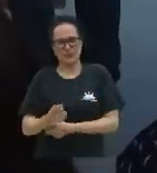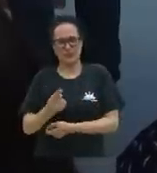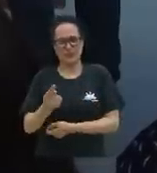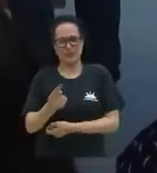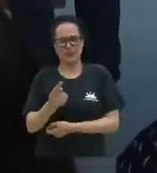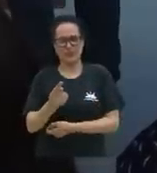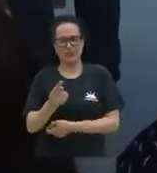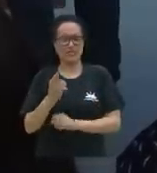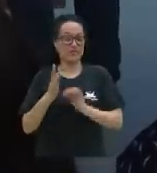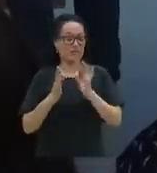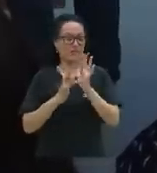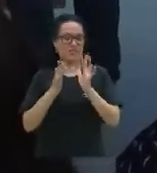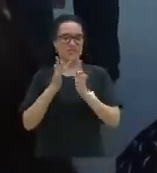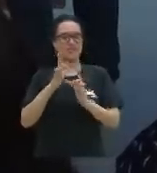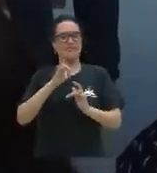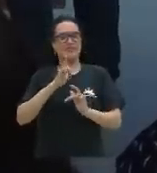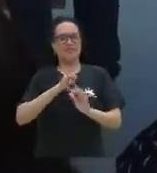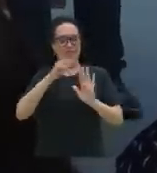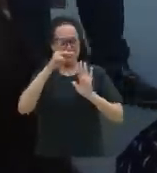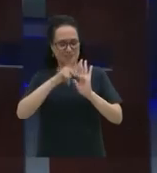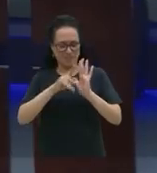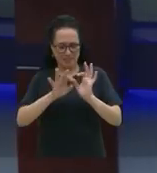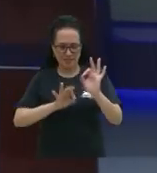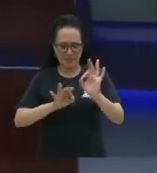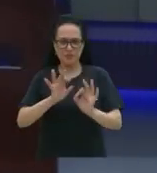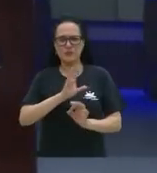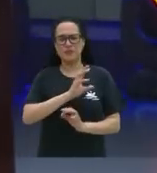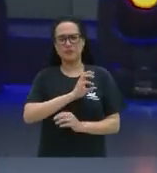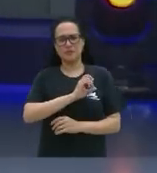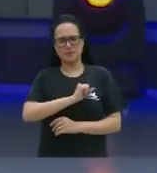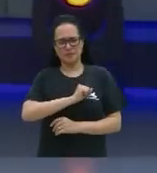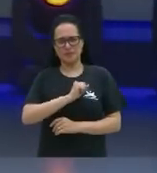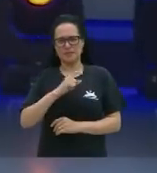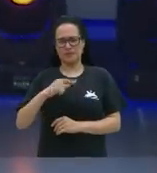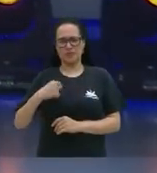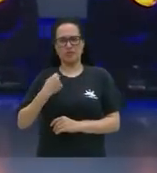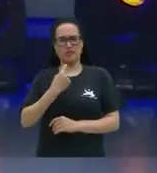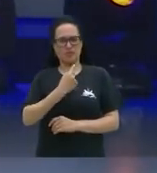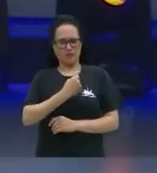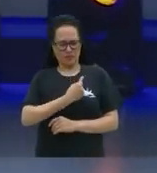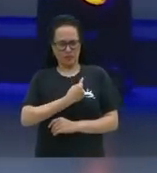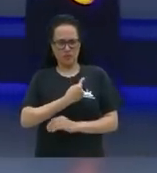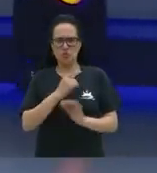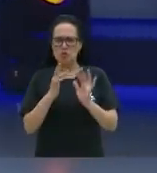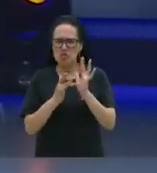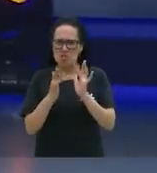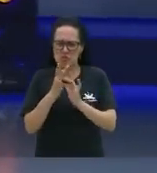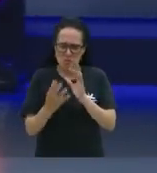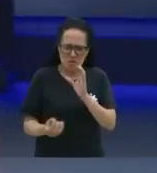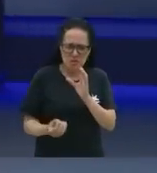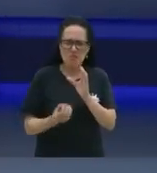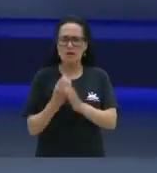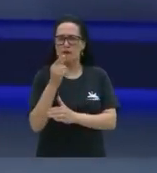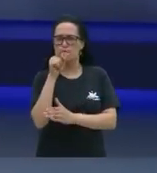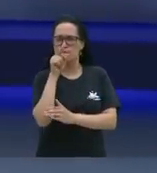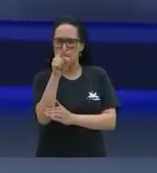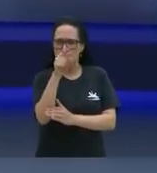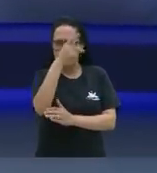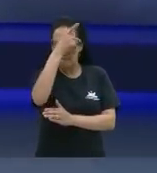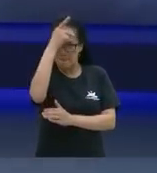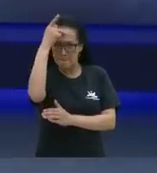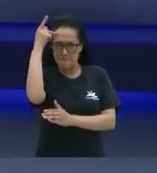um plano de amor para ti. Jesus não te criou para que tu sejas uma pessoa